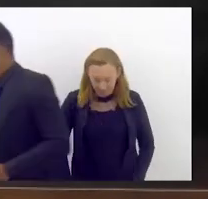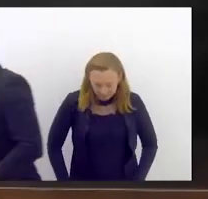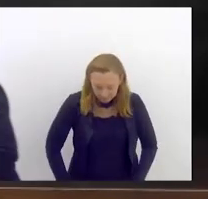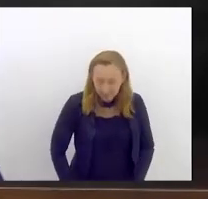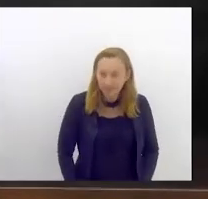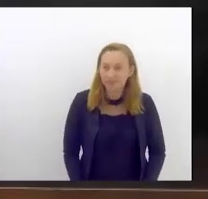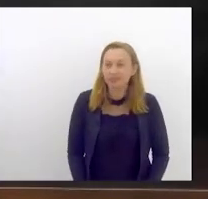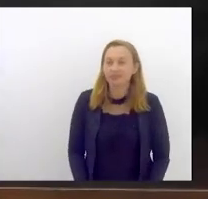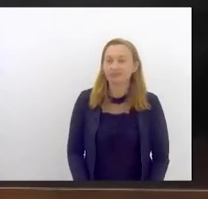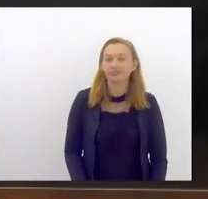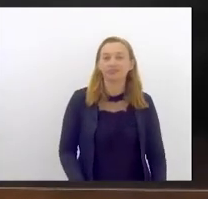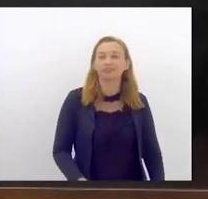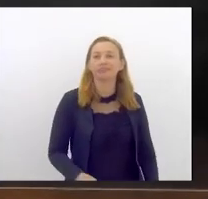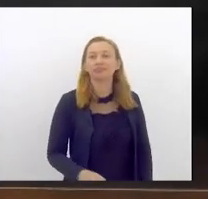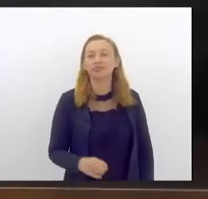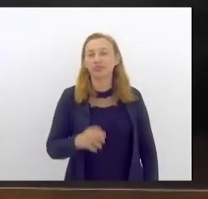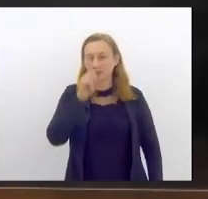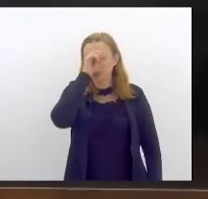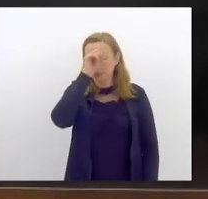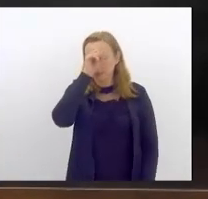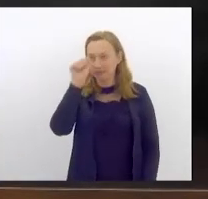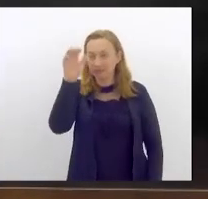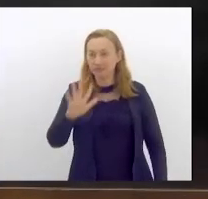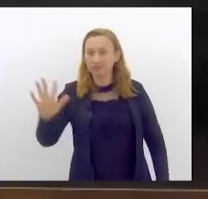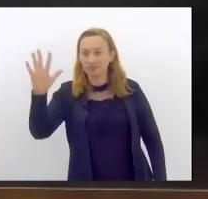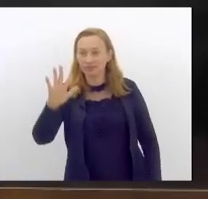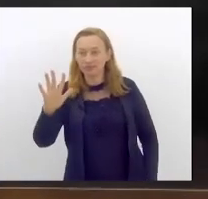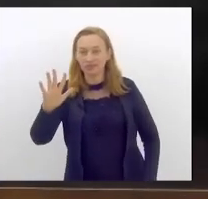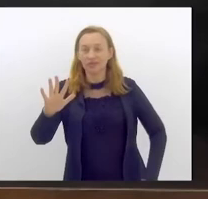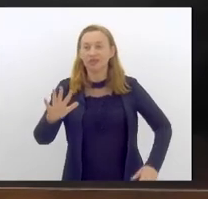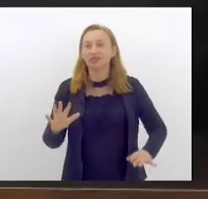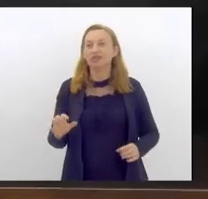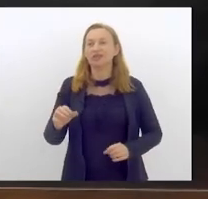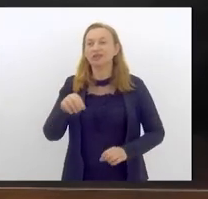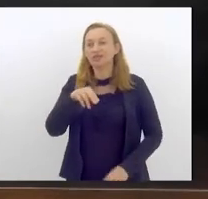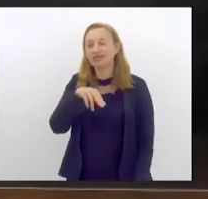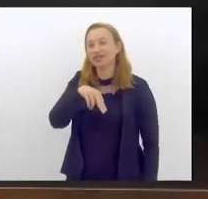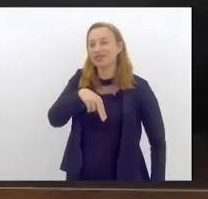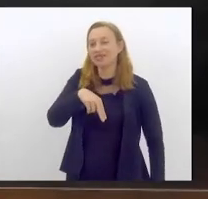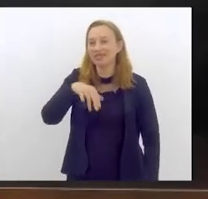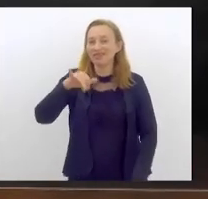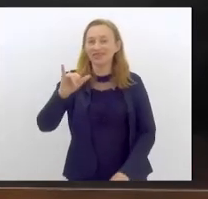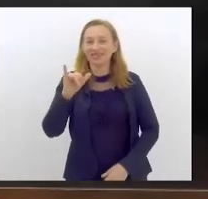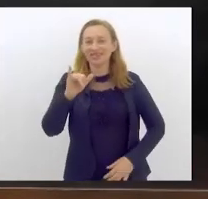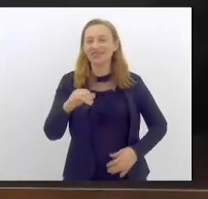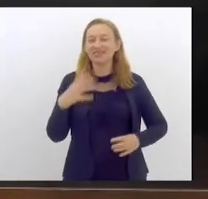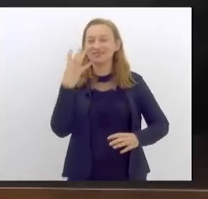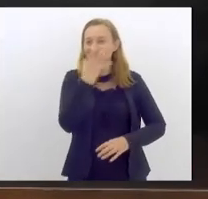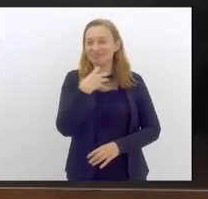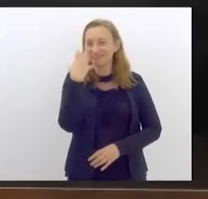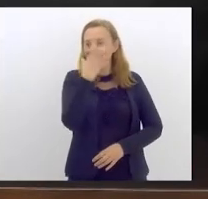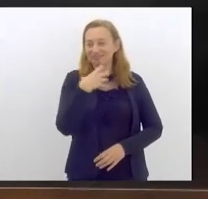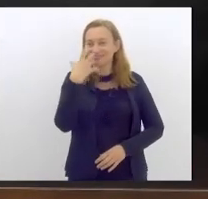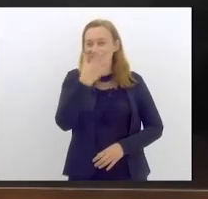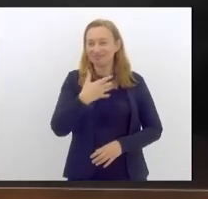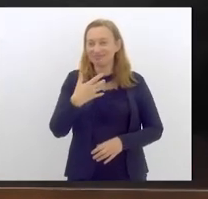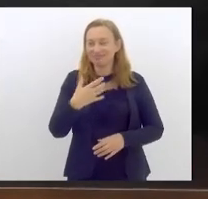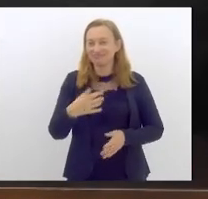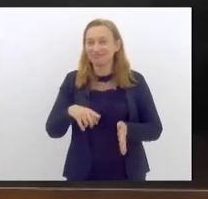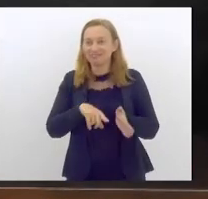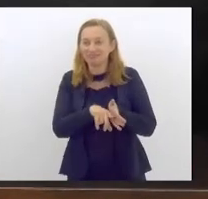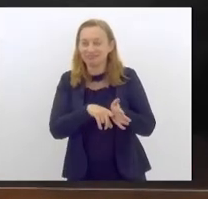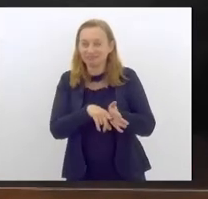de Nova Iguaçu para uma animada canção de conscientização do auto exame de